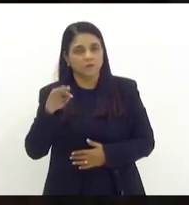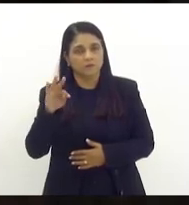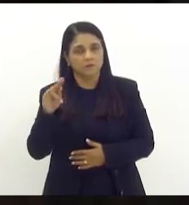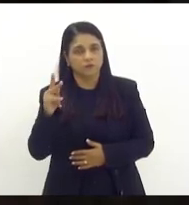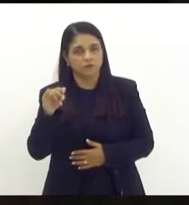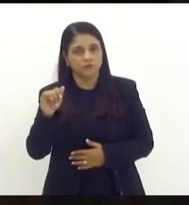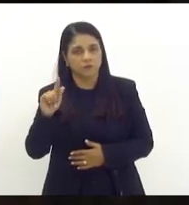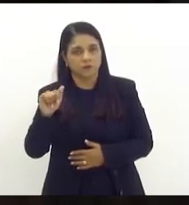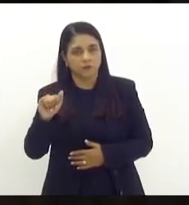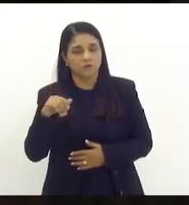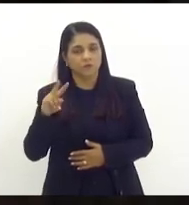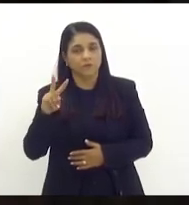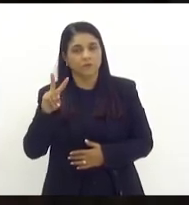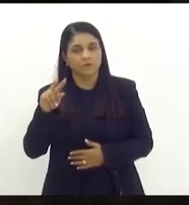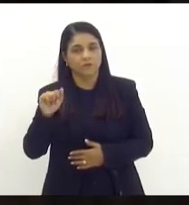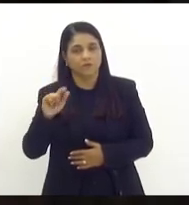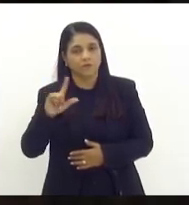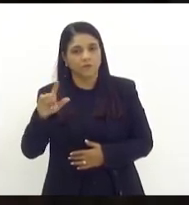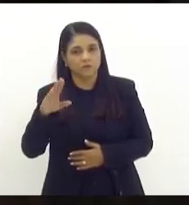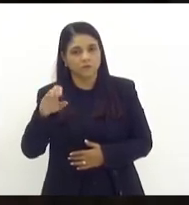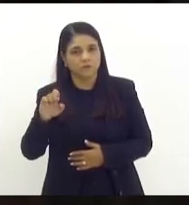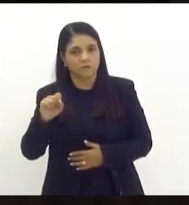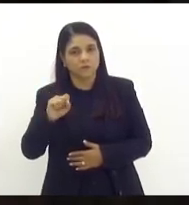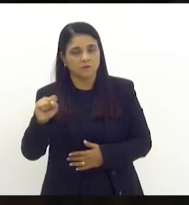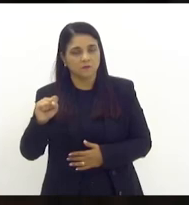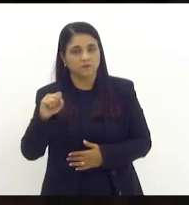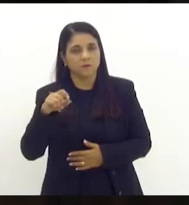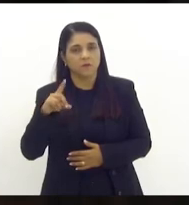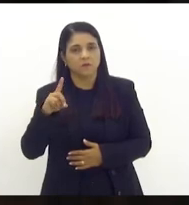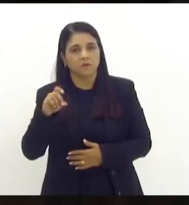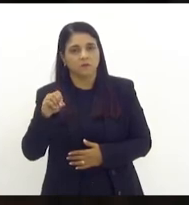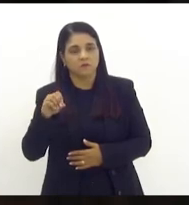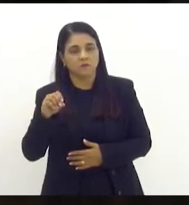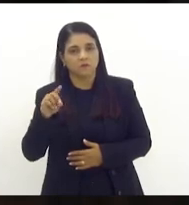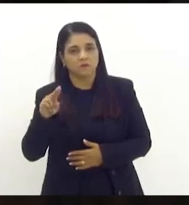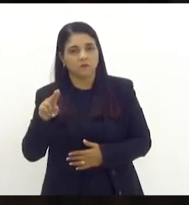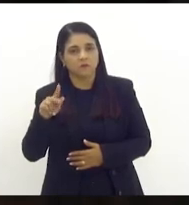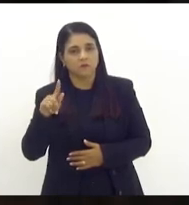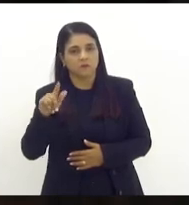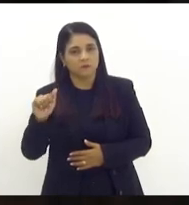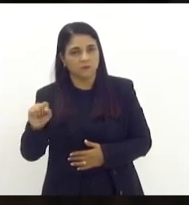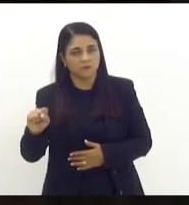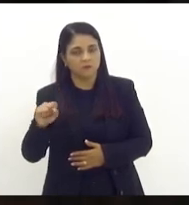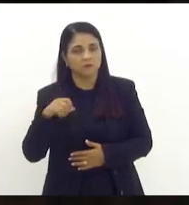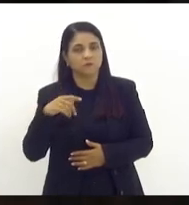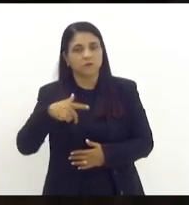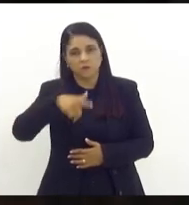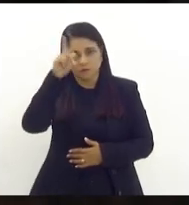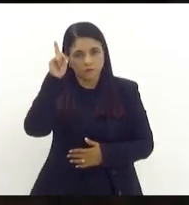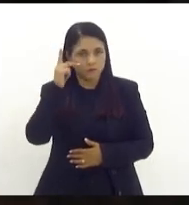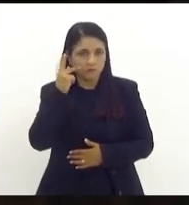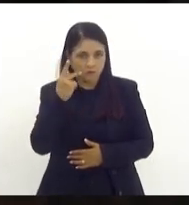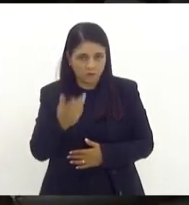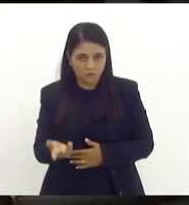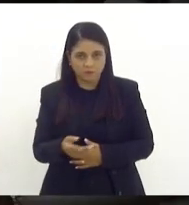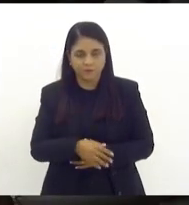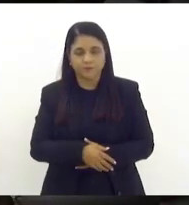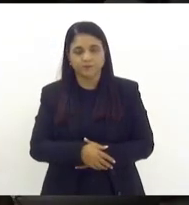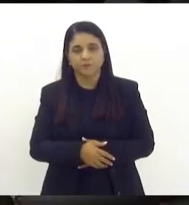Valdo Ceasa Douglas de rua Luiz Paulo